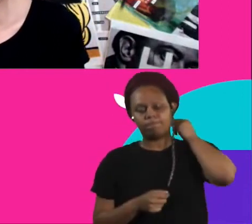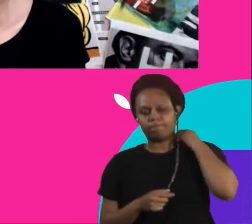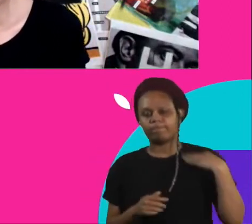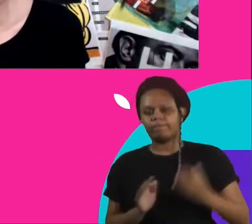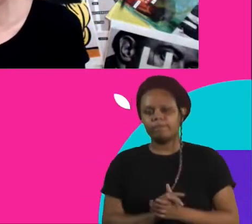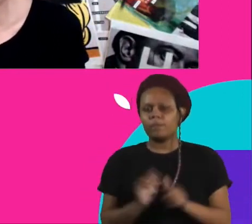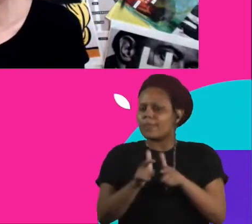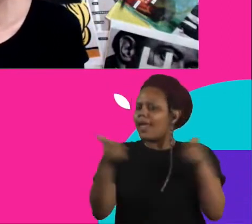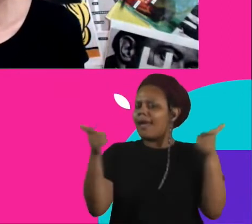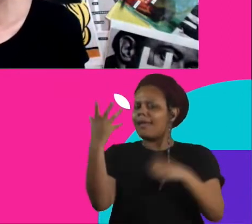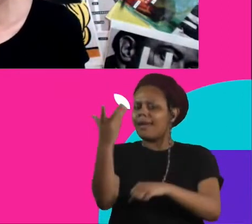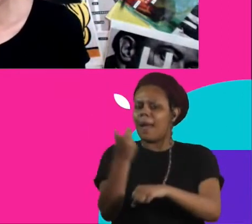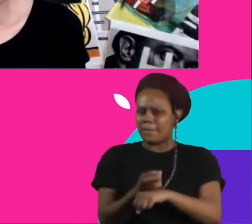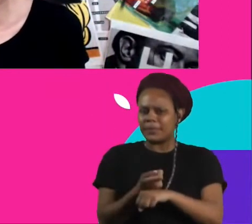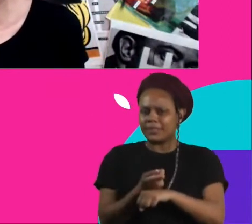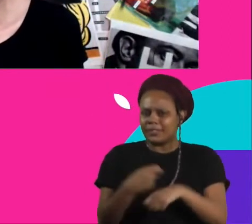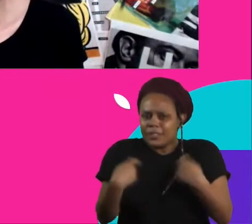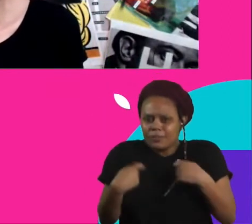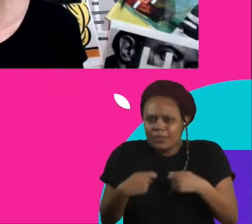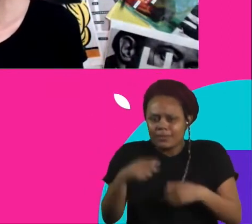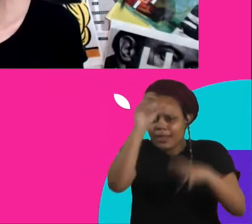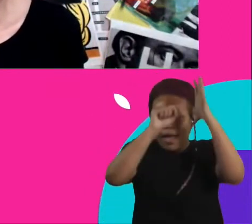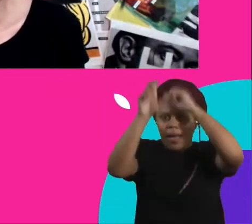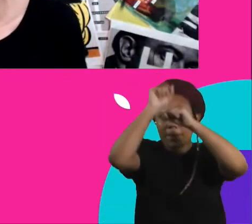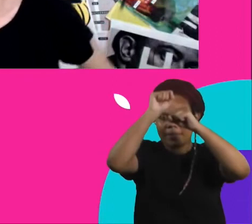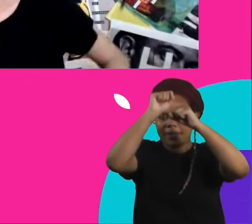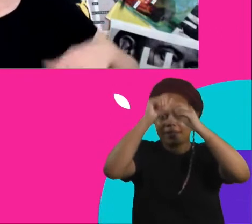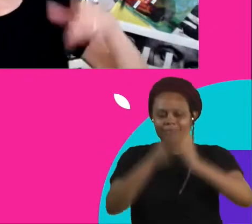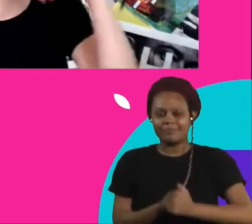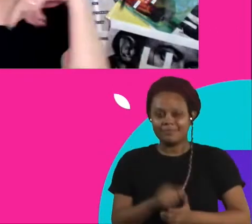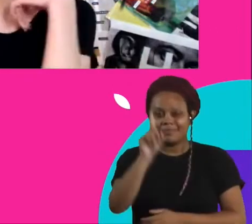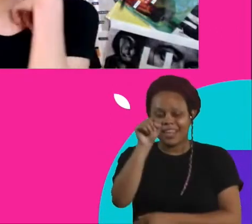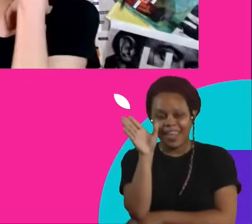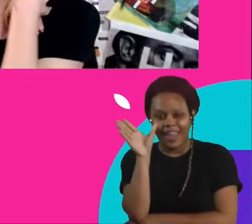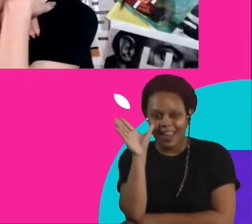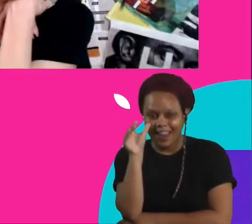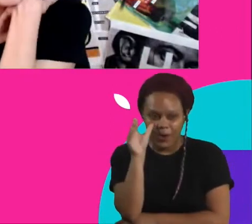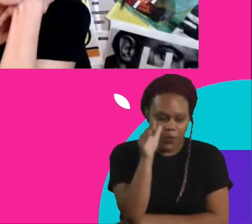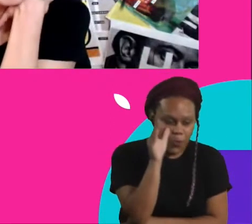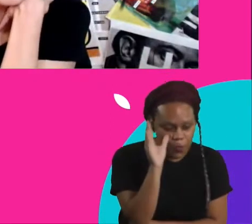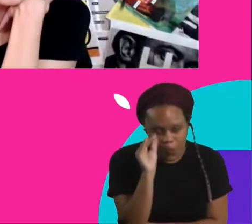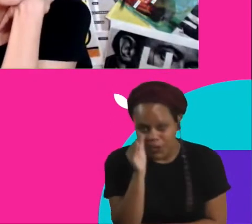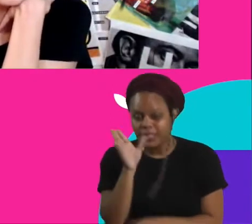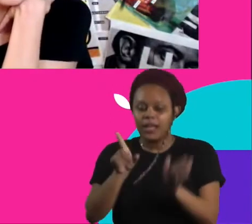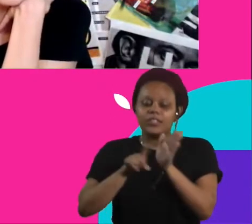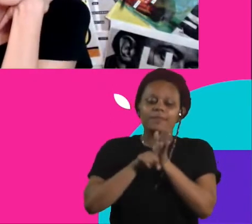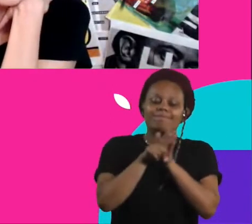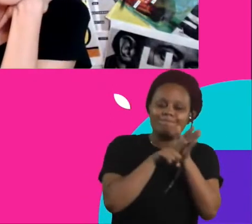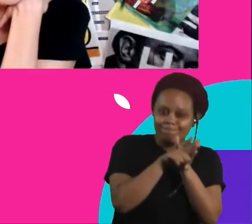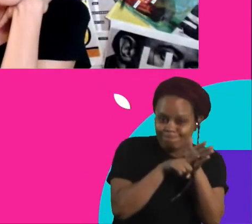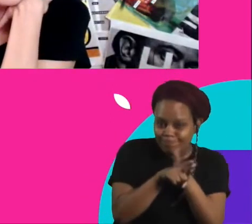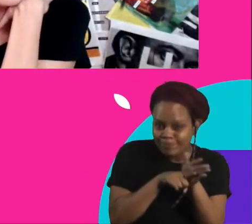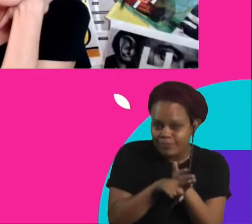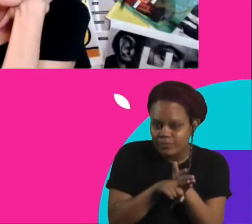grande habilidade, então, que a gente primeiro precisa aprender? É a curiosidade em investigar